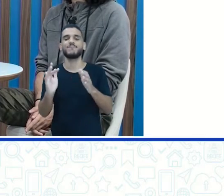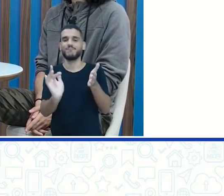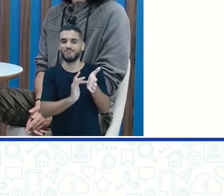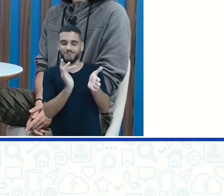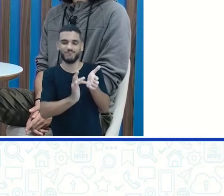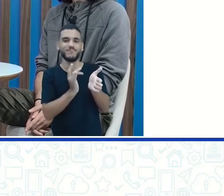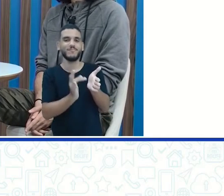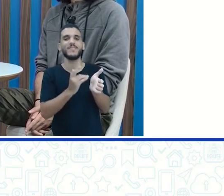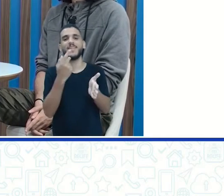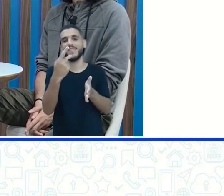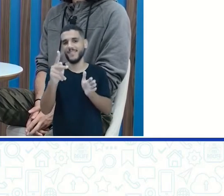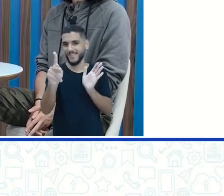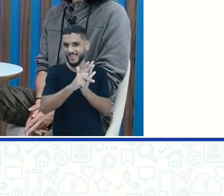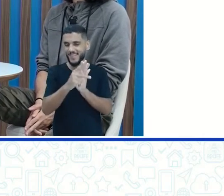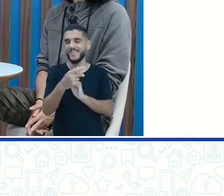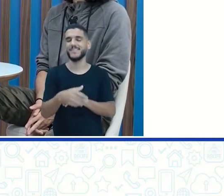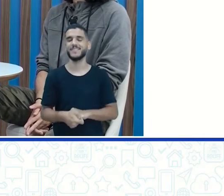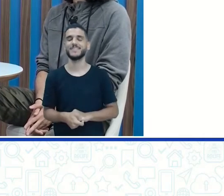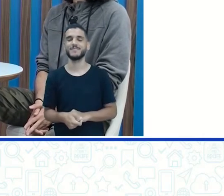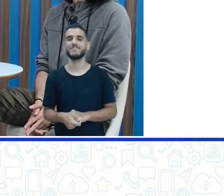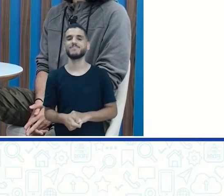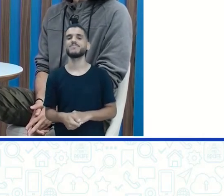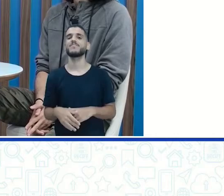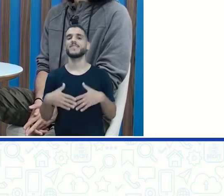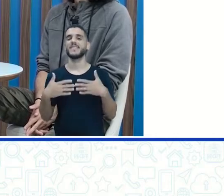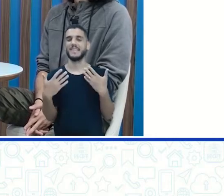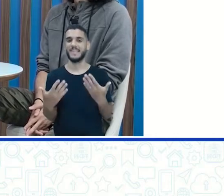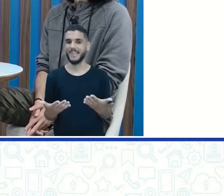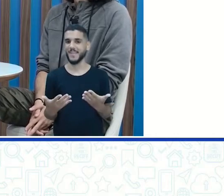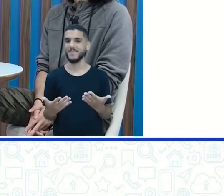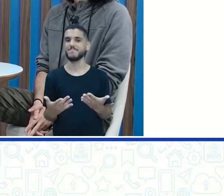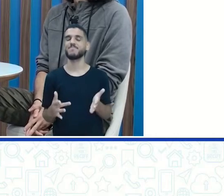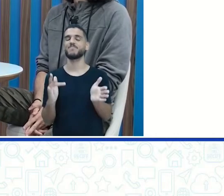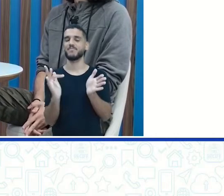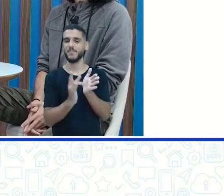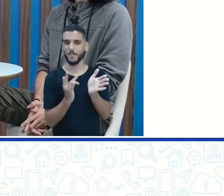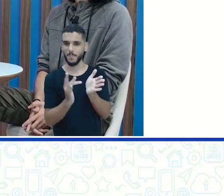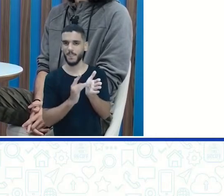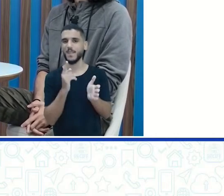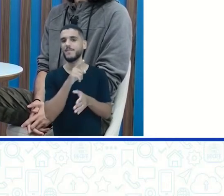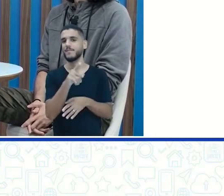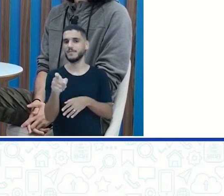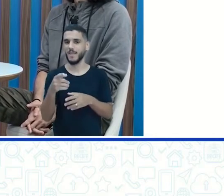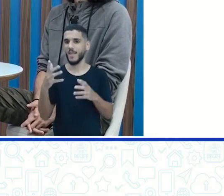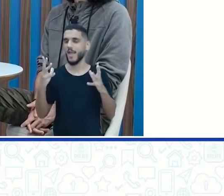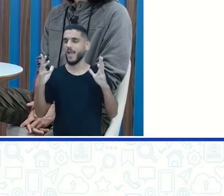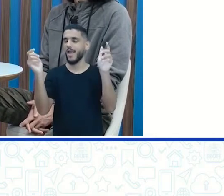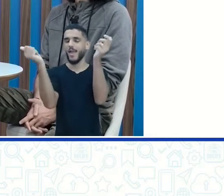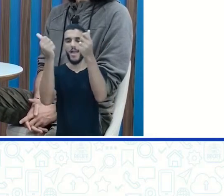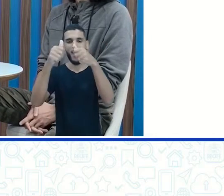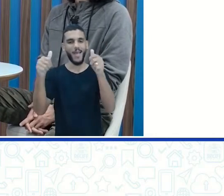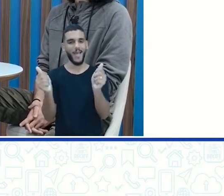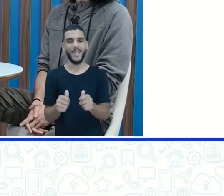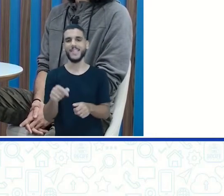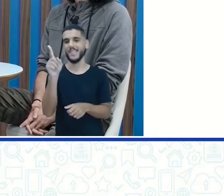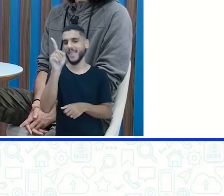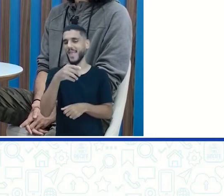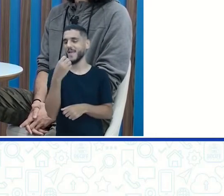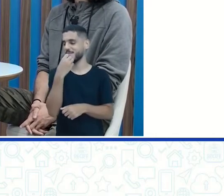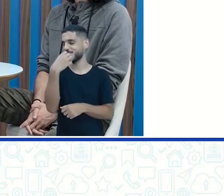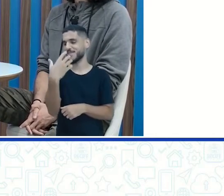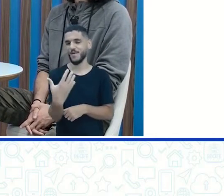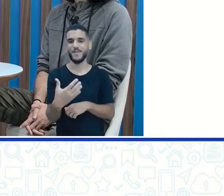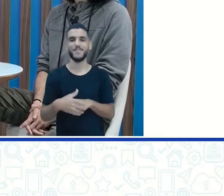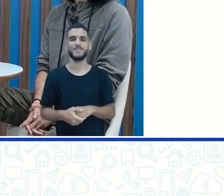de vocês. É, meus amores, o tablet de vocês para a área de arte é uma delícia também.